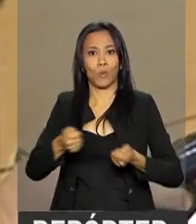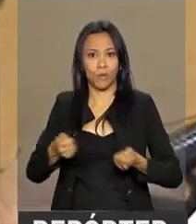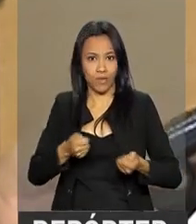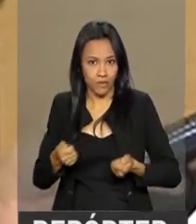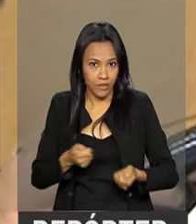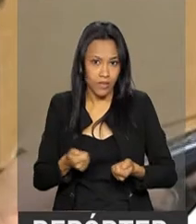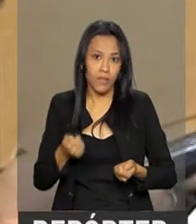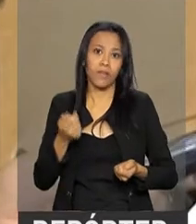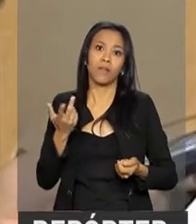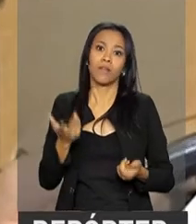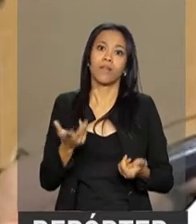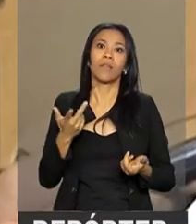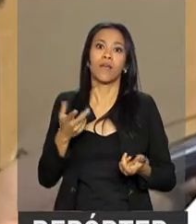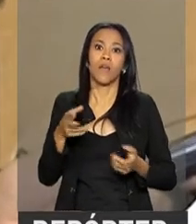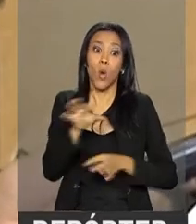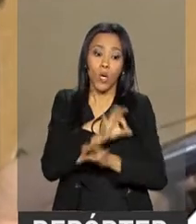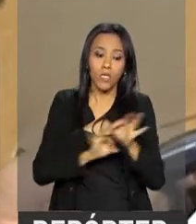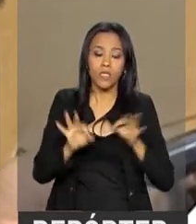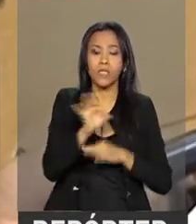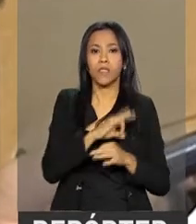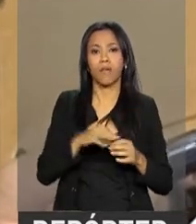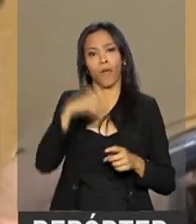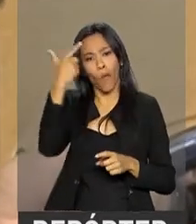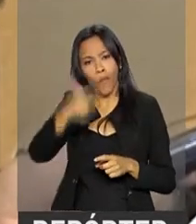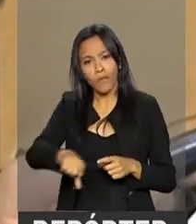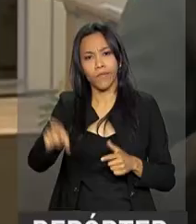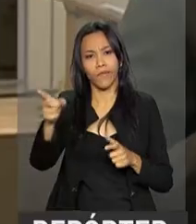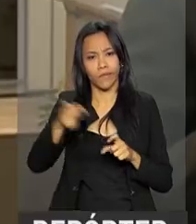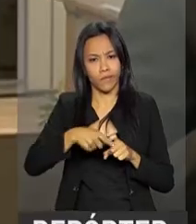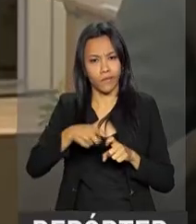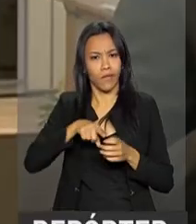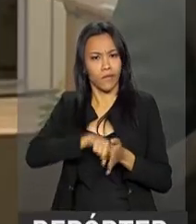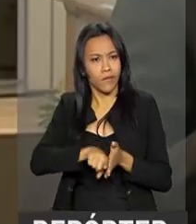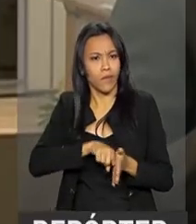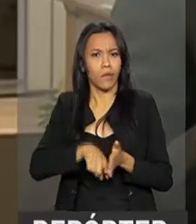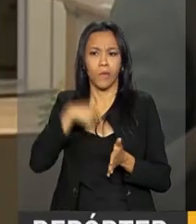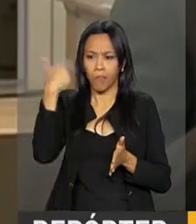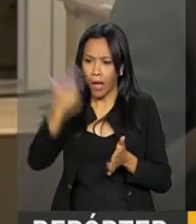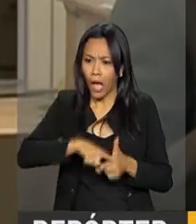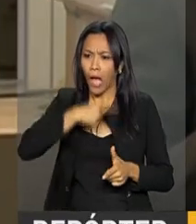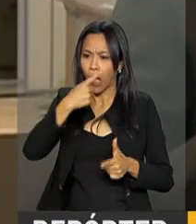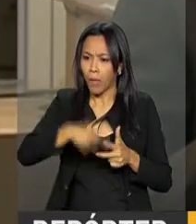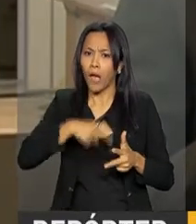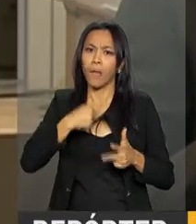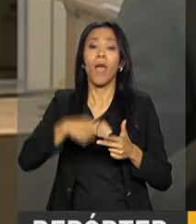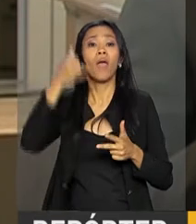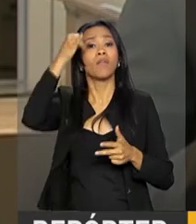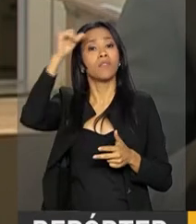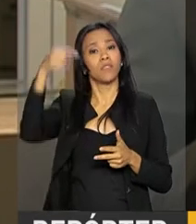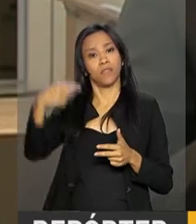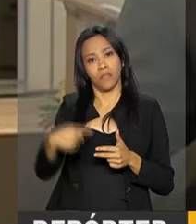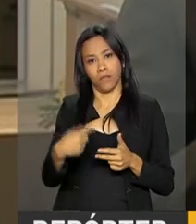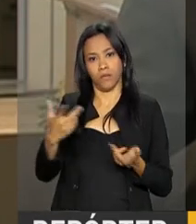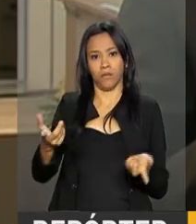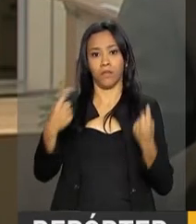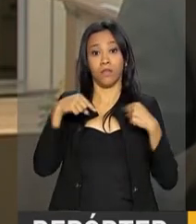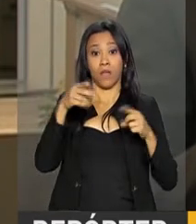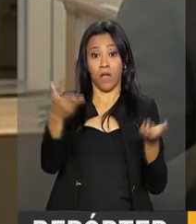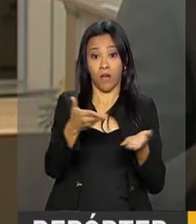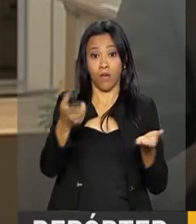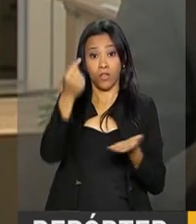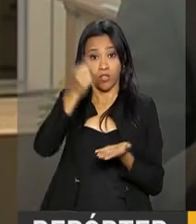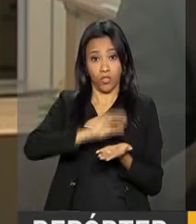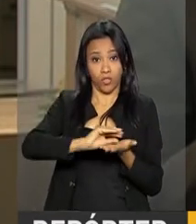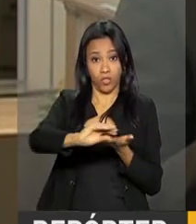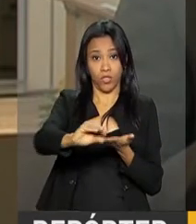organização e pela não repetição de exames, consultas e entrega de medicamentos. Economia que possibilita ao Ministério da Saúde ampliar os repasses de